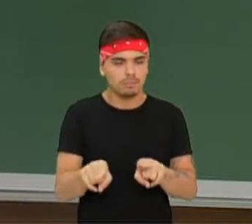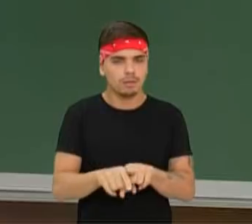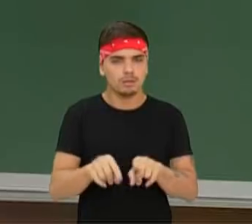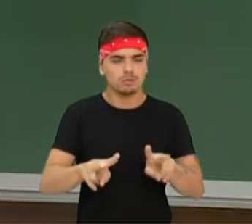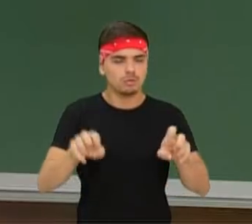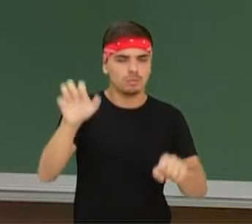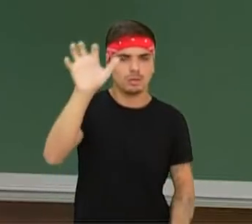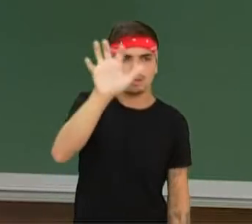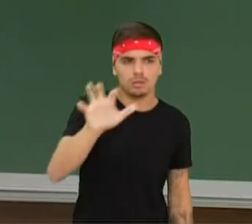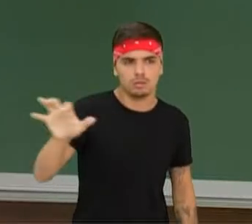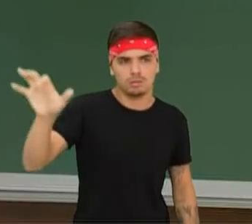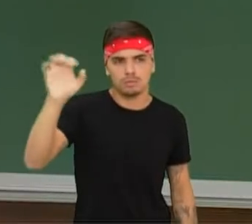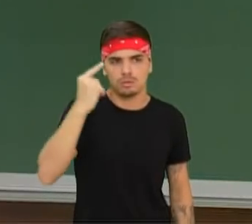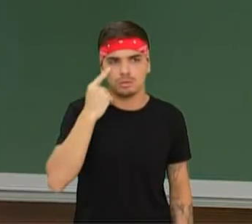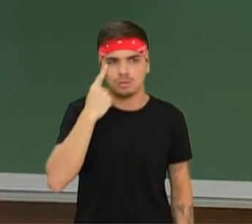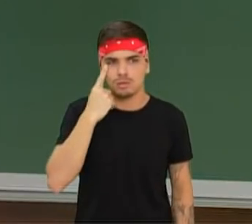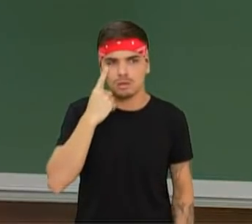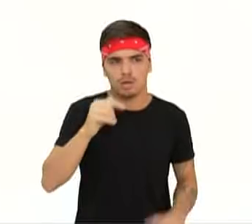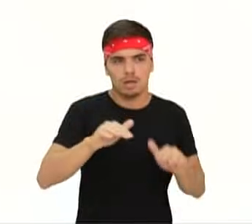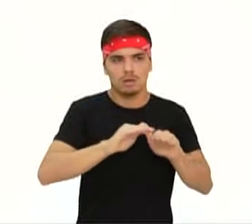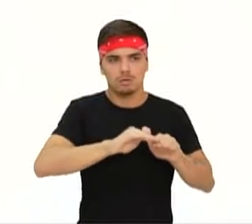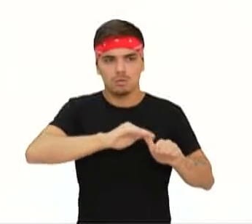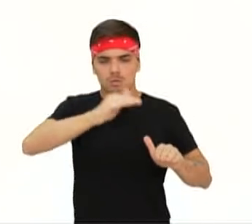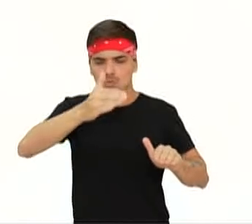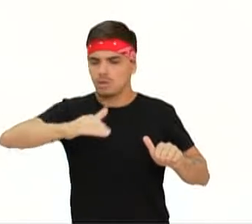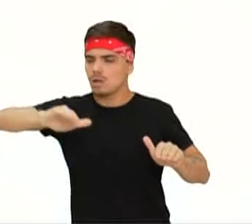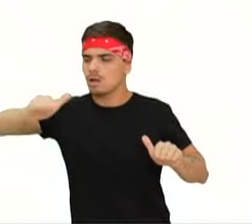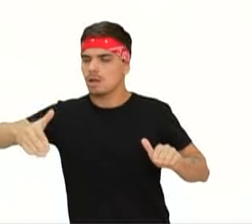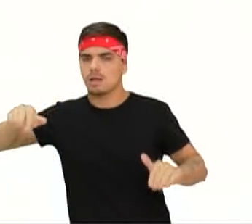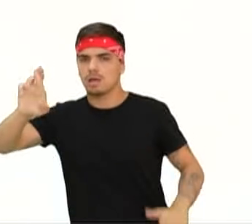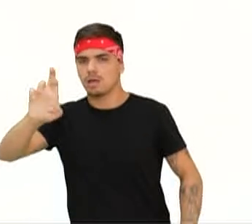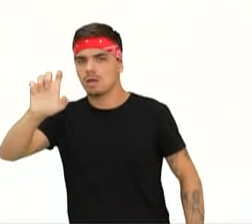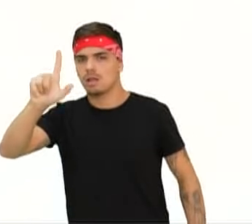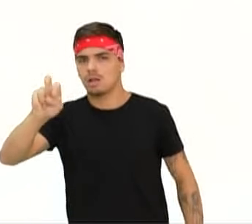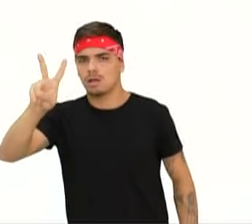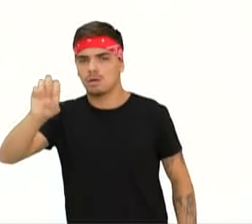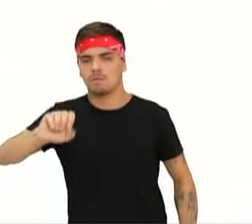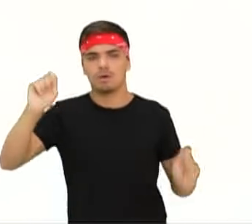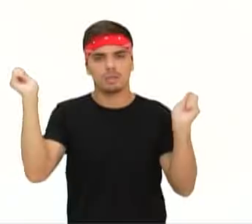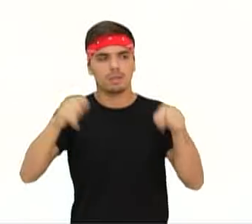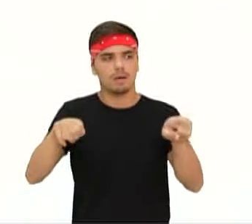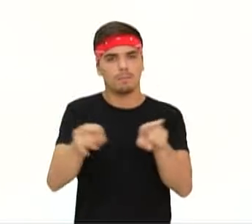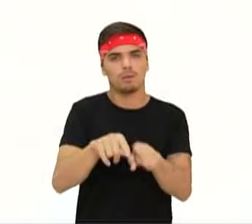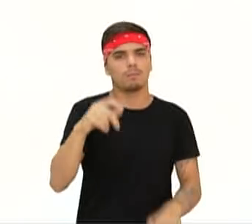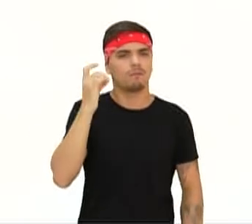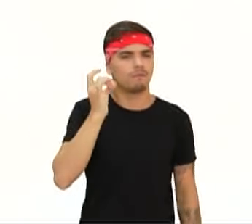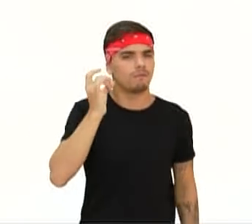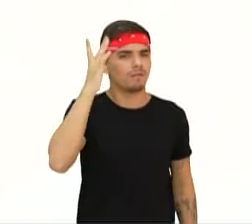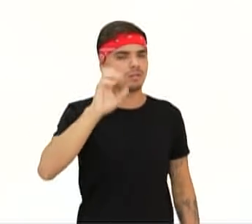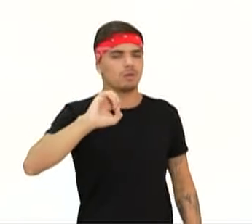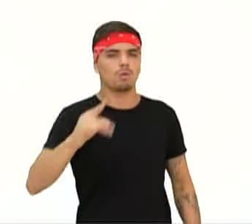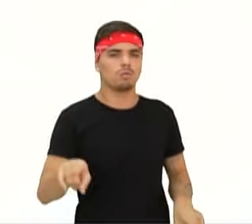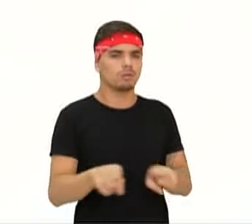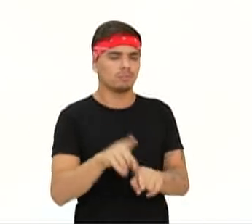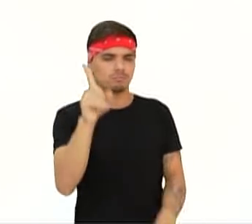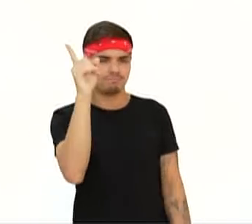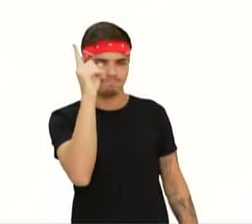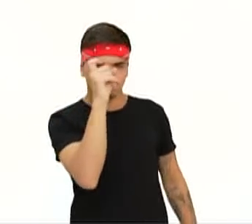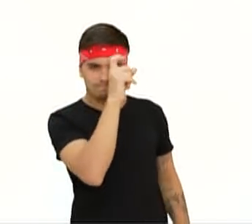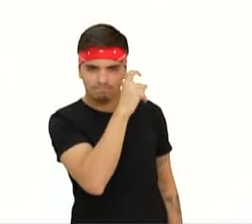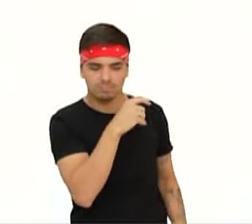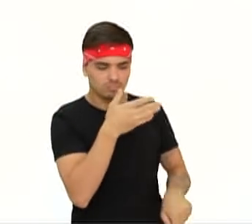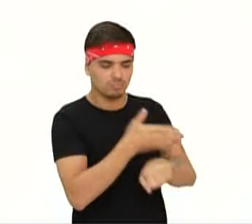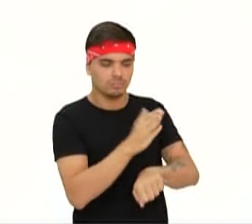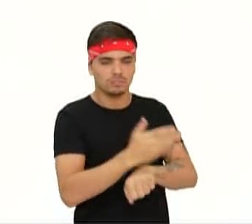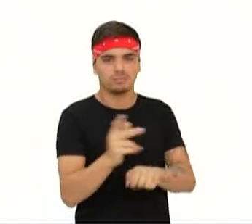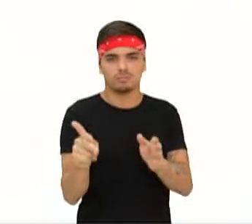do clima, é o relevo. O relevo, ele pode facilitar ou dificultar a